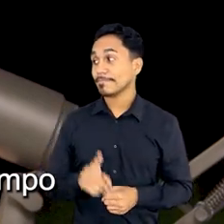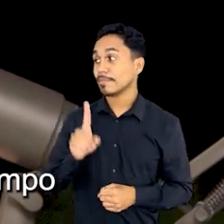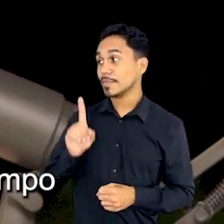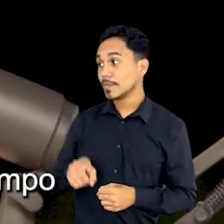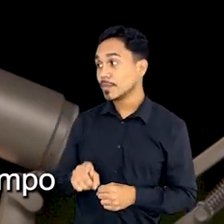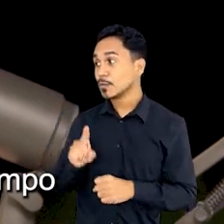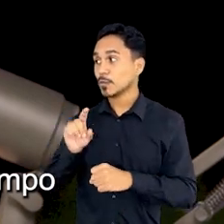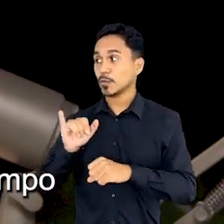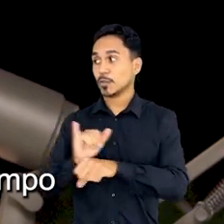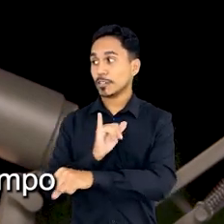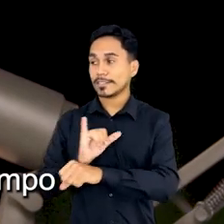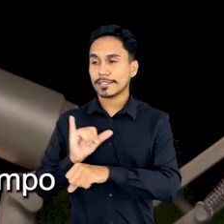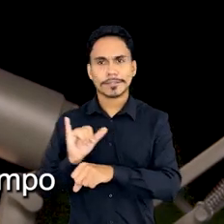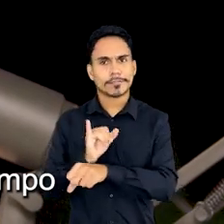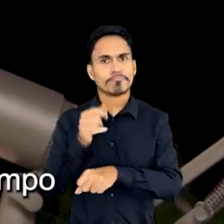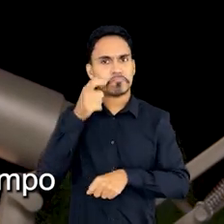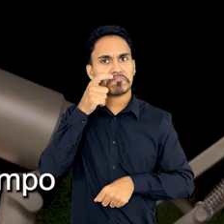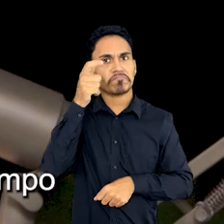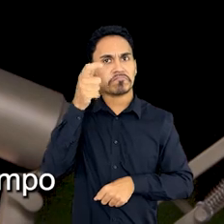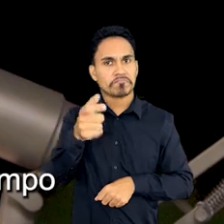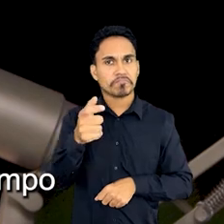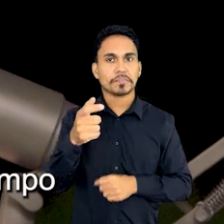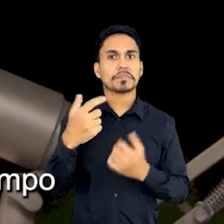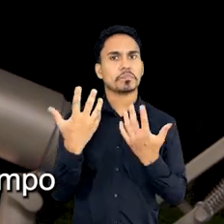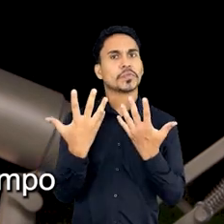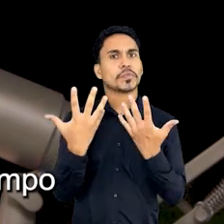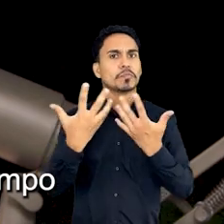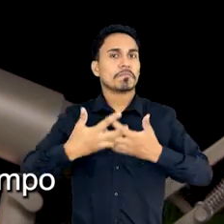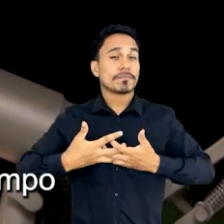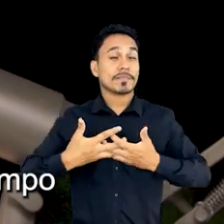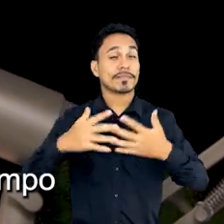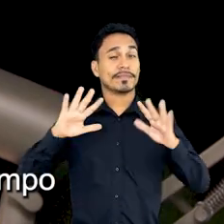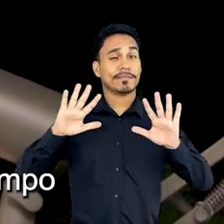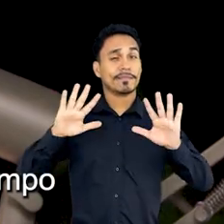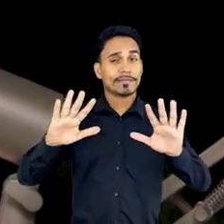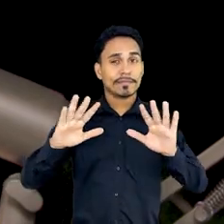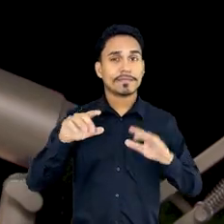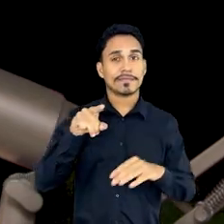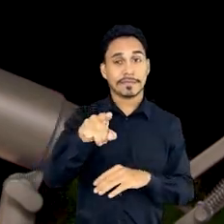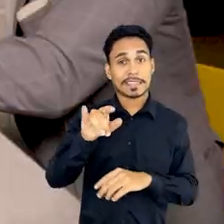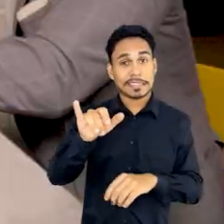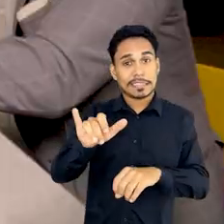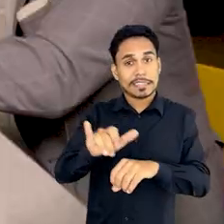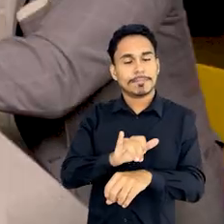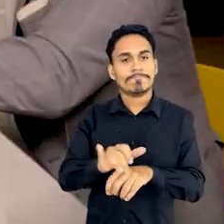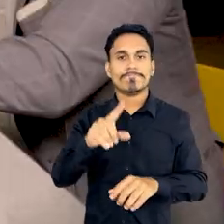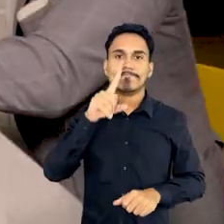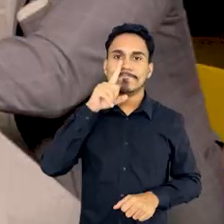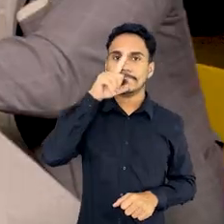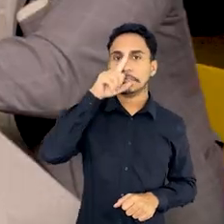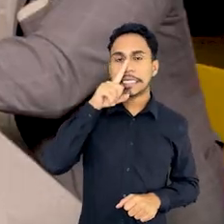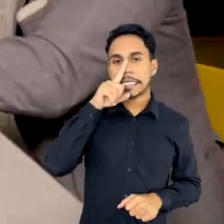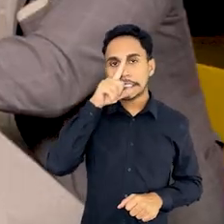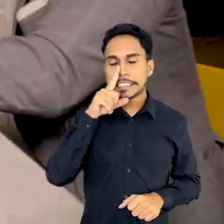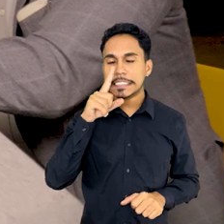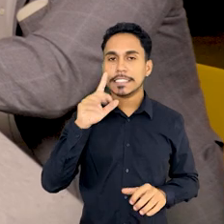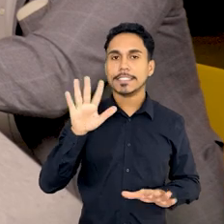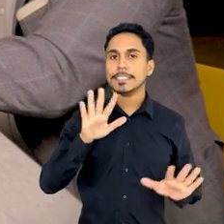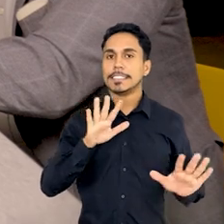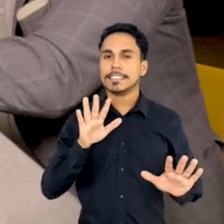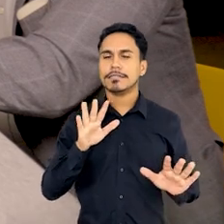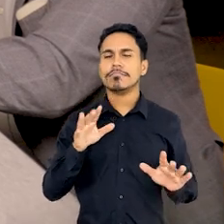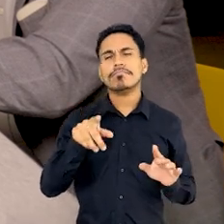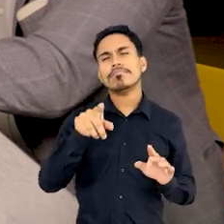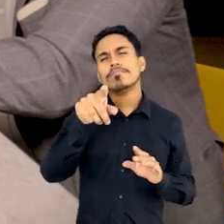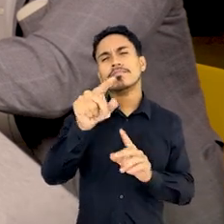é uma estratégia de toda forma bem interessante tem funcionado mas ao mesmo tempo ela é um risco eu não sei do eh eu